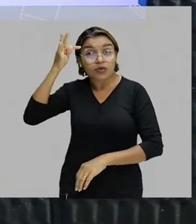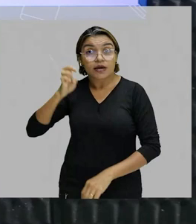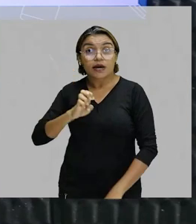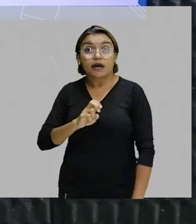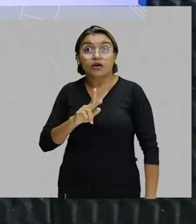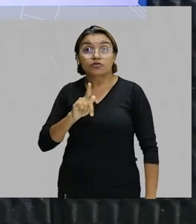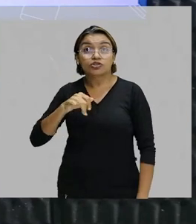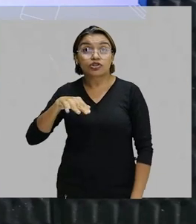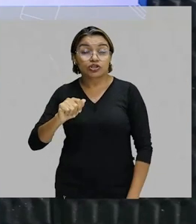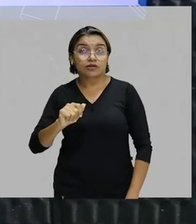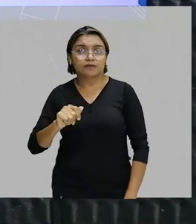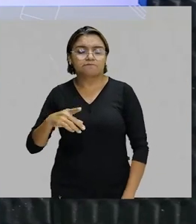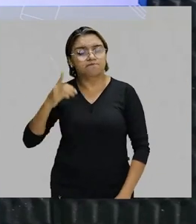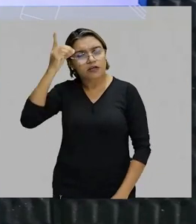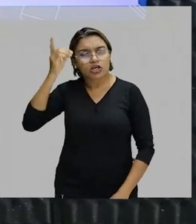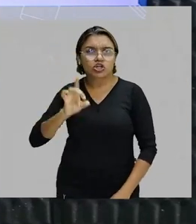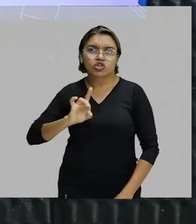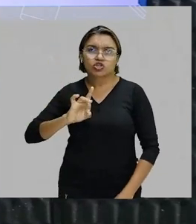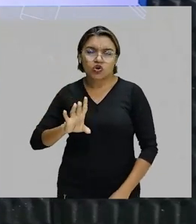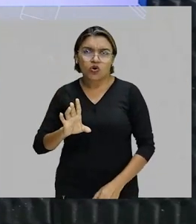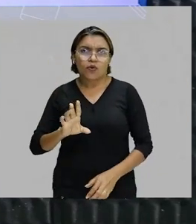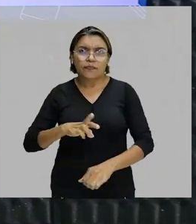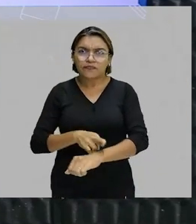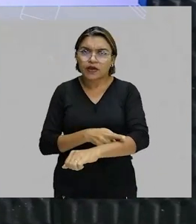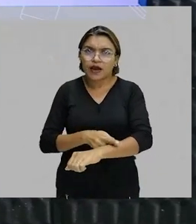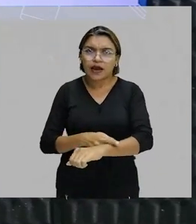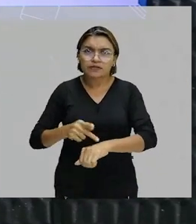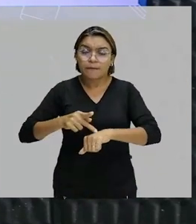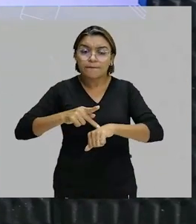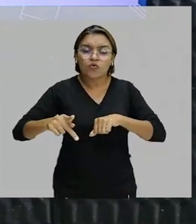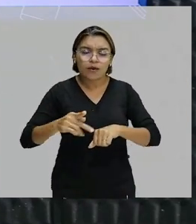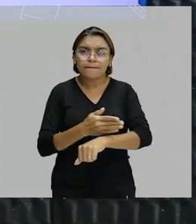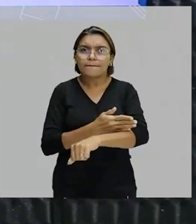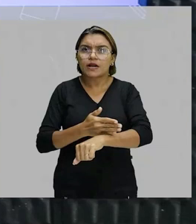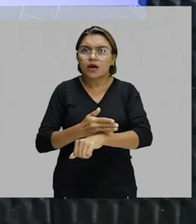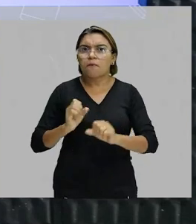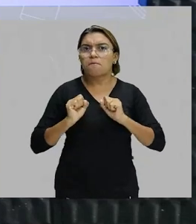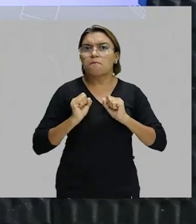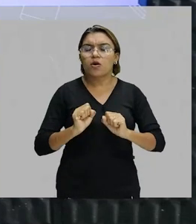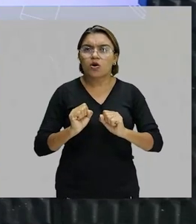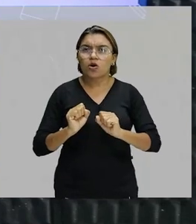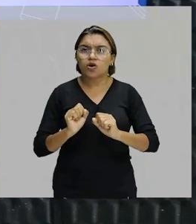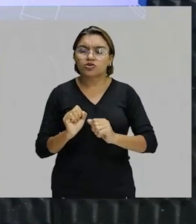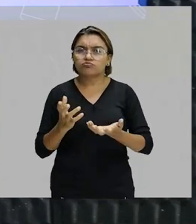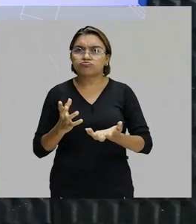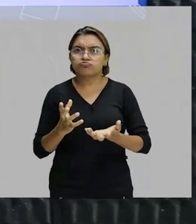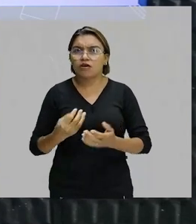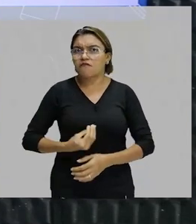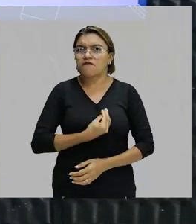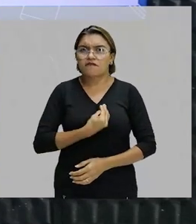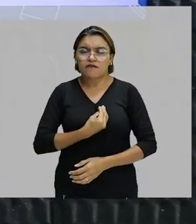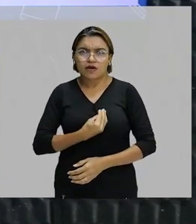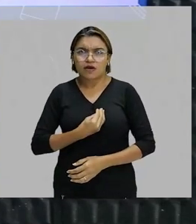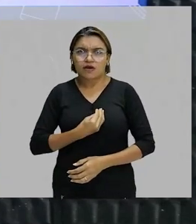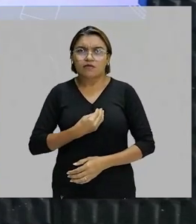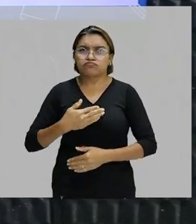tá a ideia de que apenas a raça pura os brancos poderiam se estabelecer e portanto se